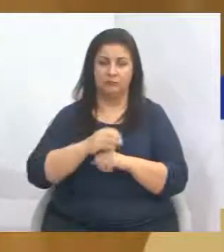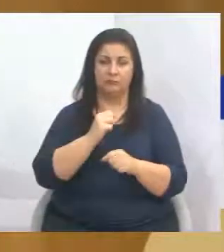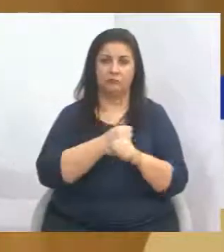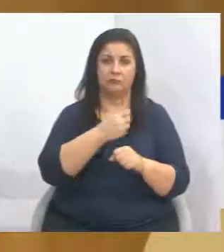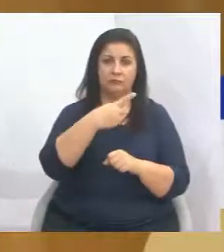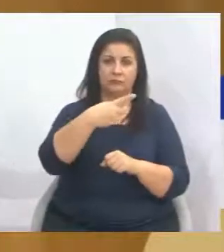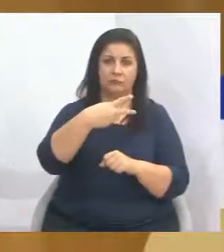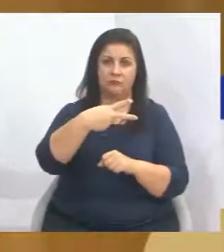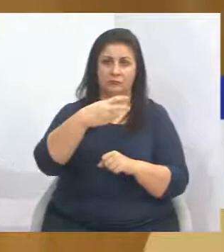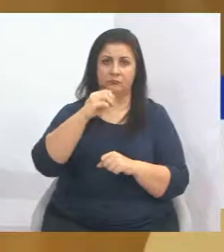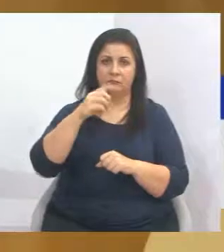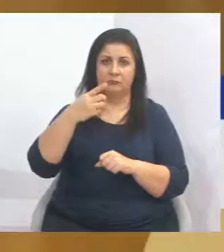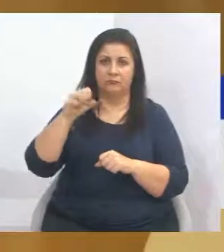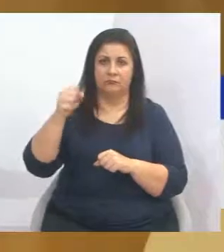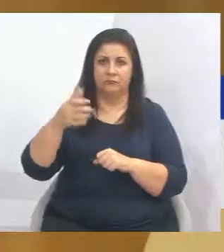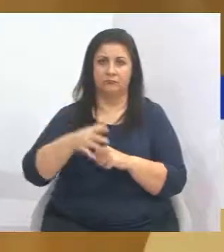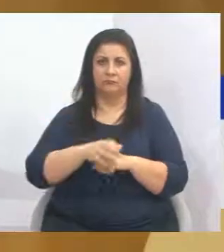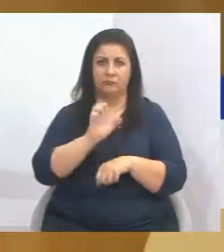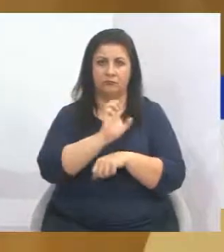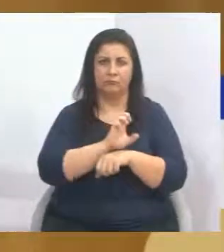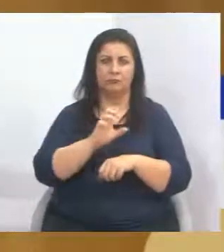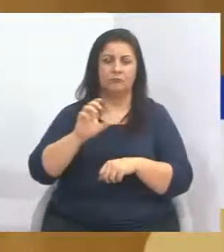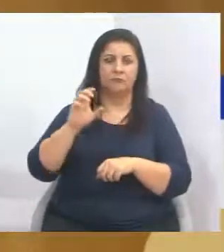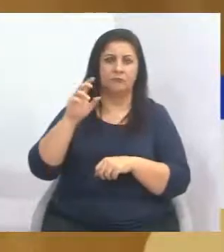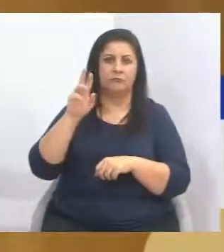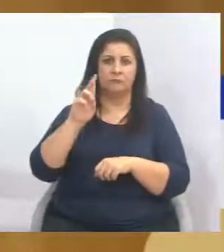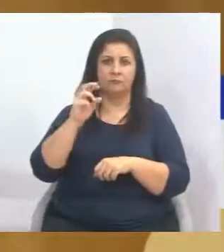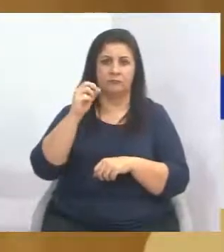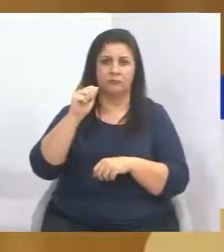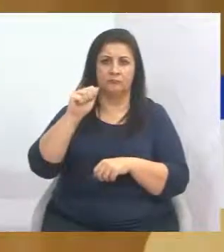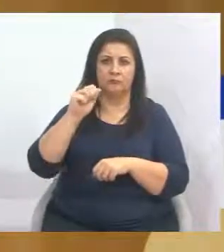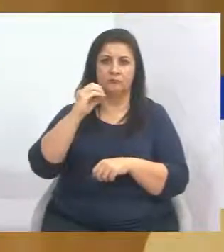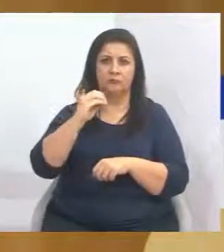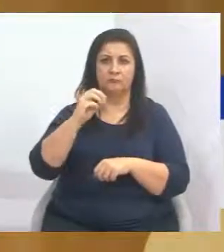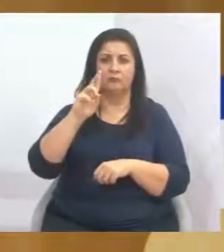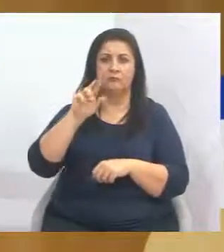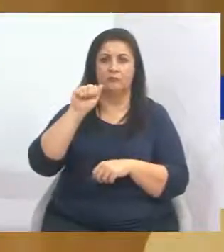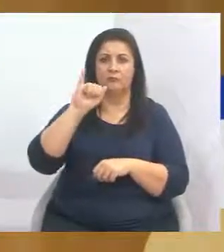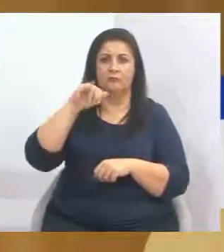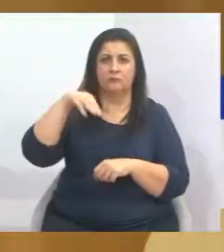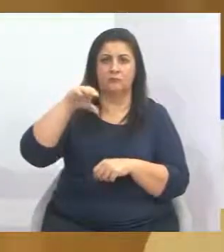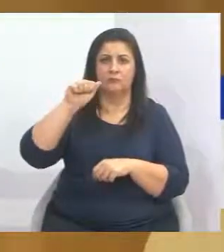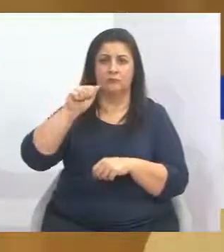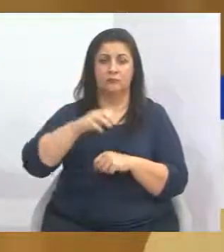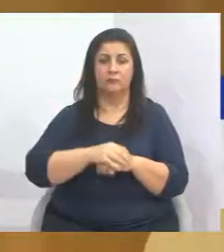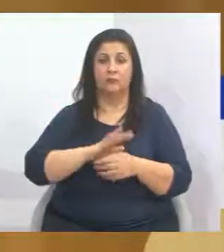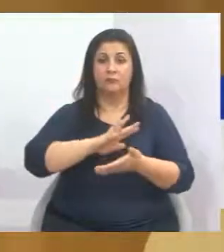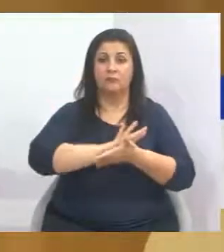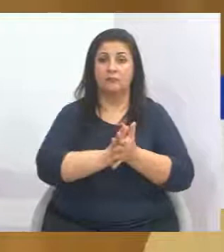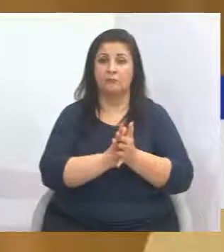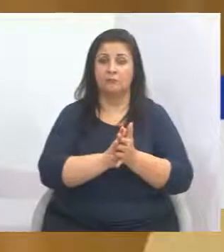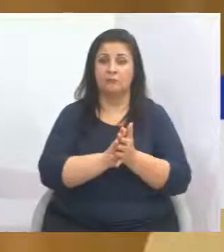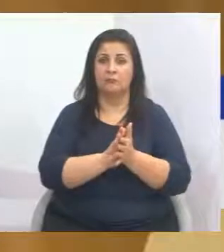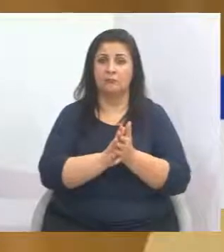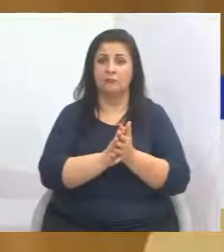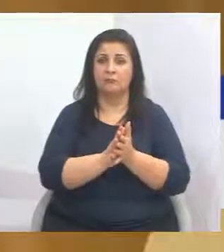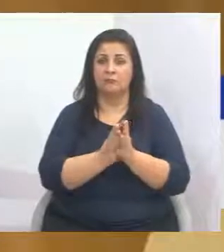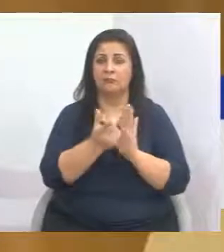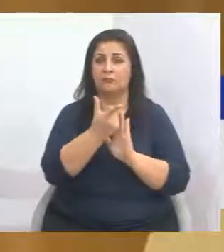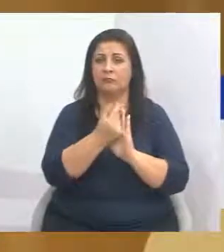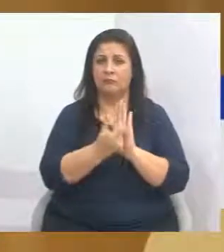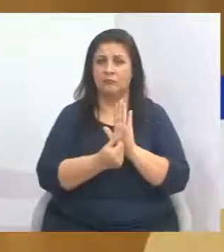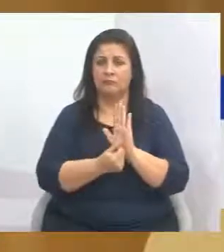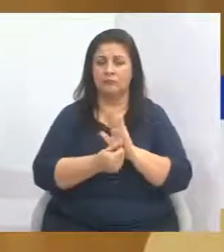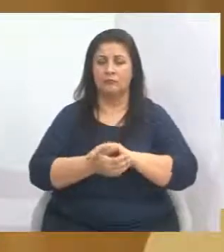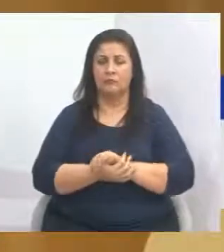1237/2018 do Estado de Roraima cria e altera as despesas obrigatórias, de forma a gerar impacto orçamentário, ausência de prévia